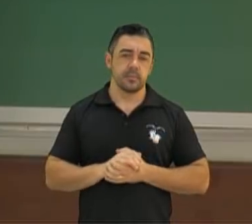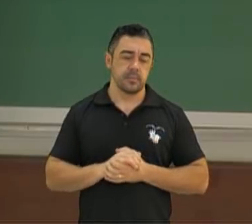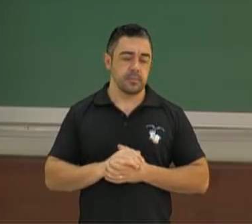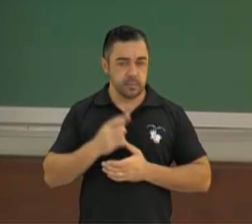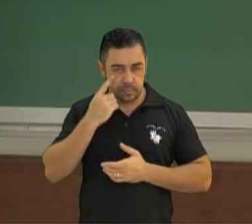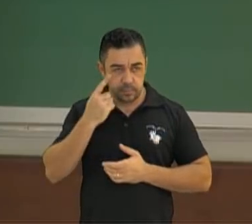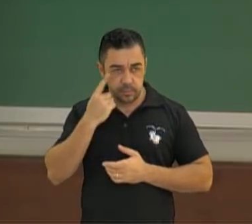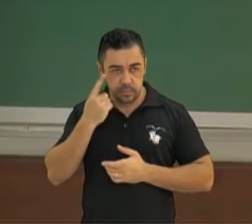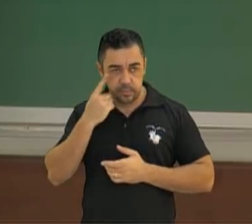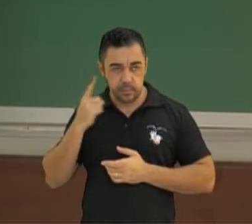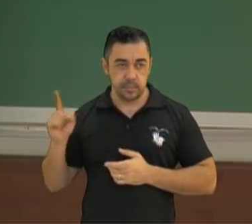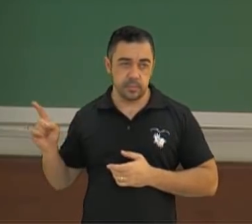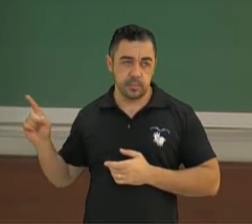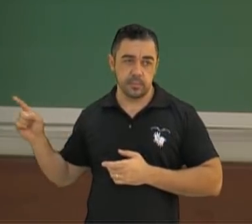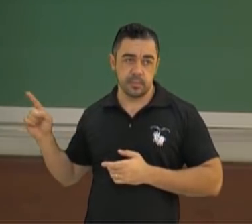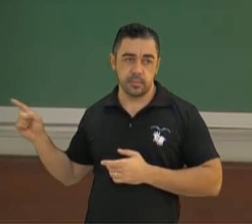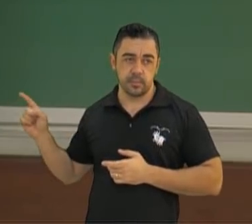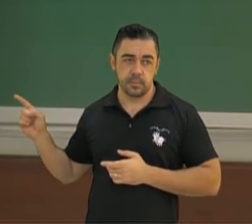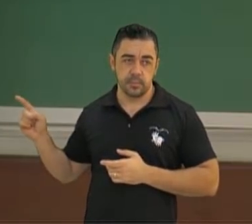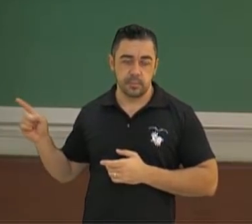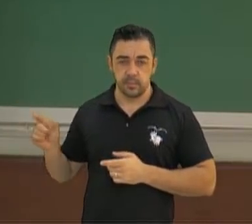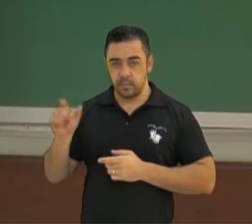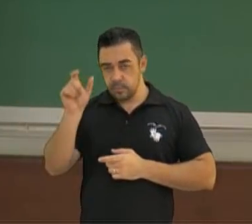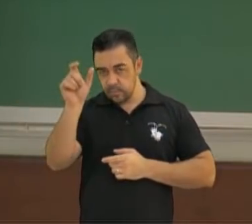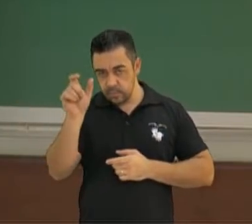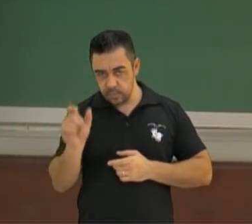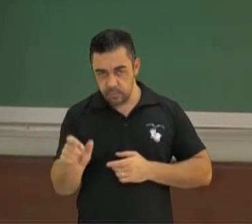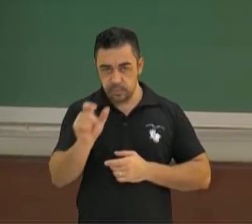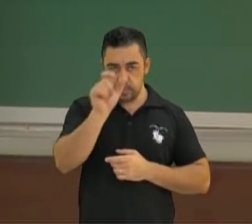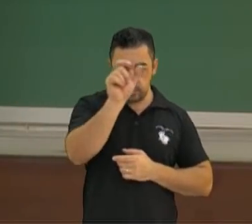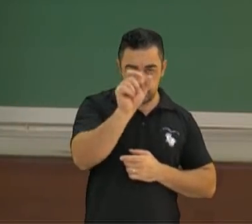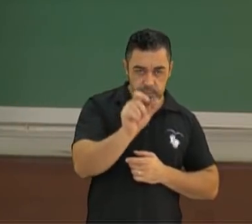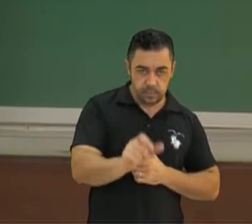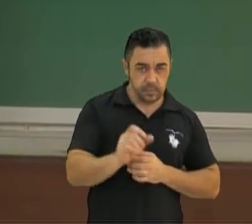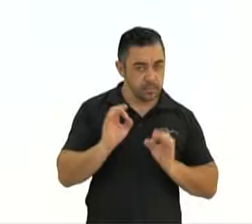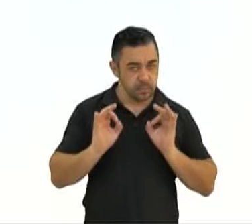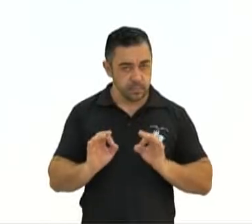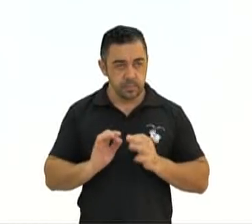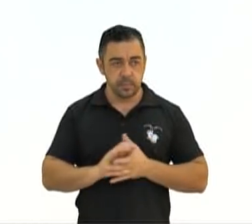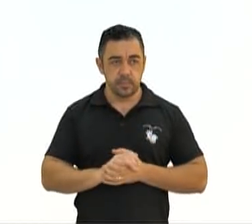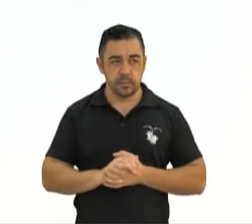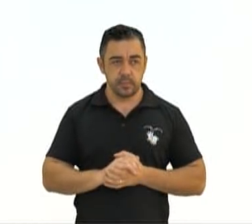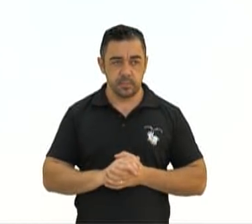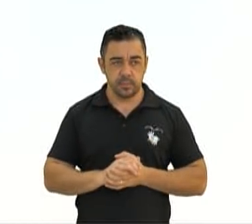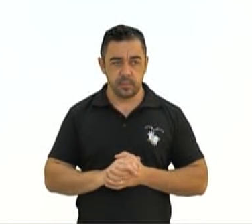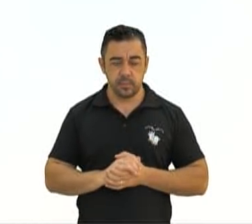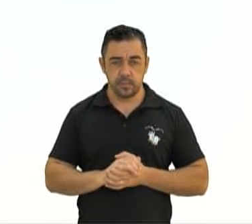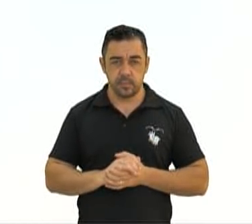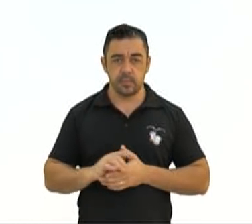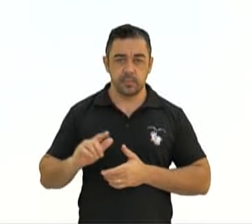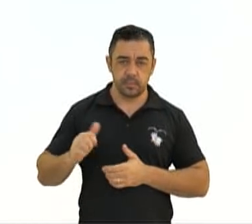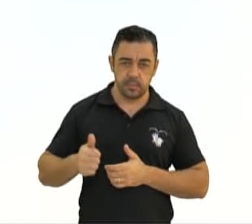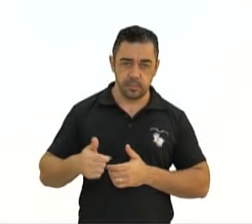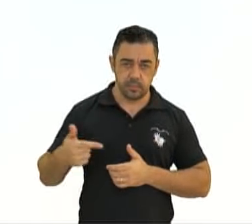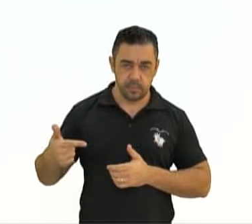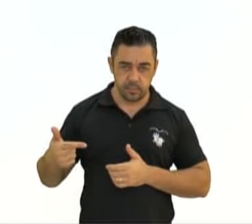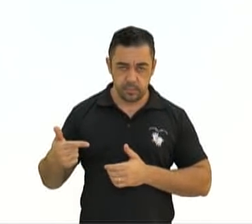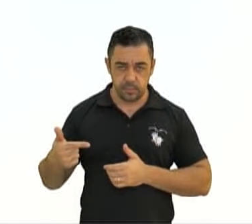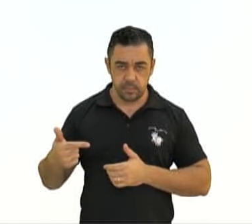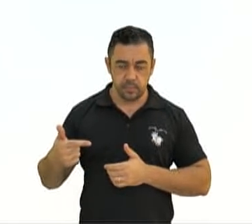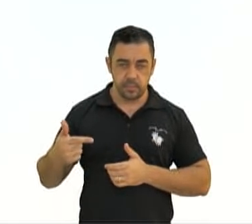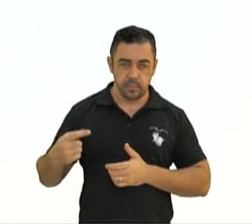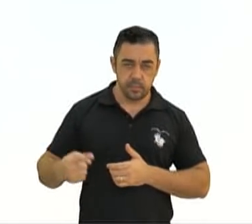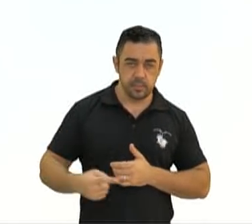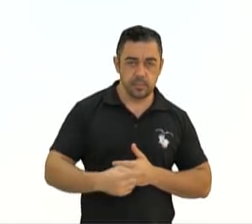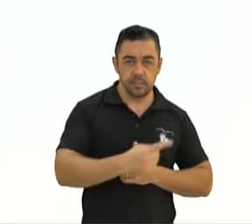viram que a professora colocou aqui unidade embaixo de unidade, tá? Então, 5 mais 7 é